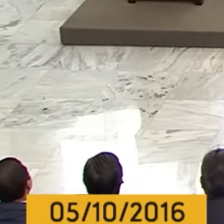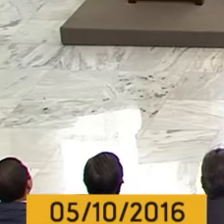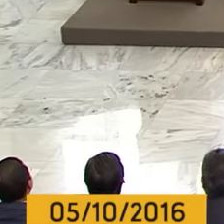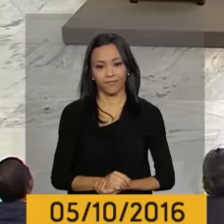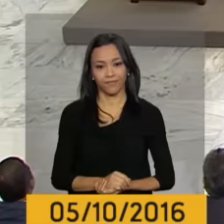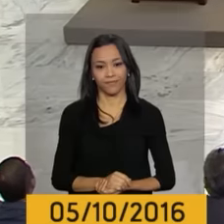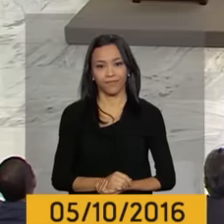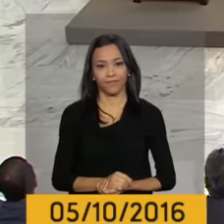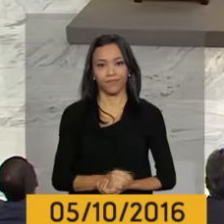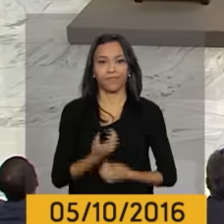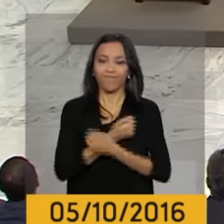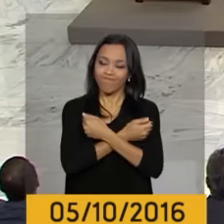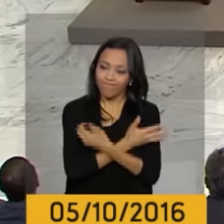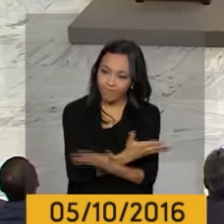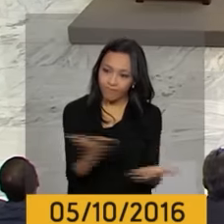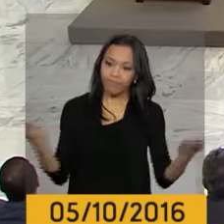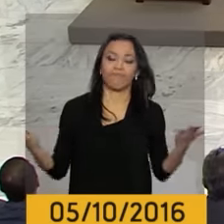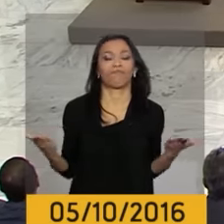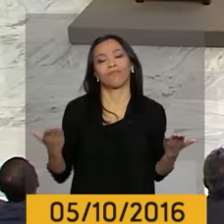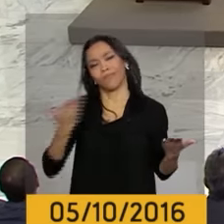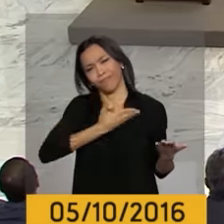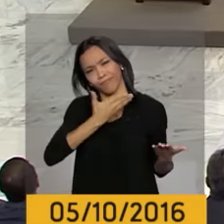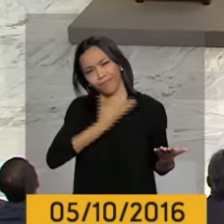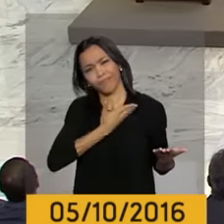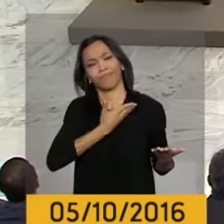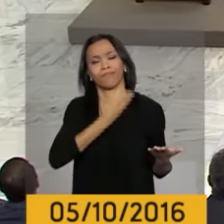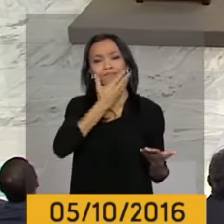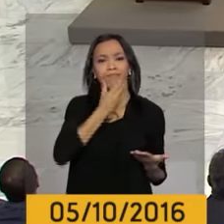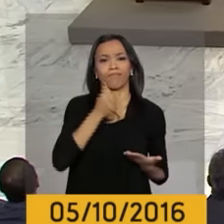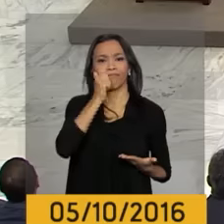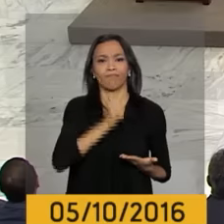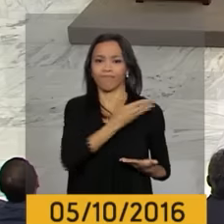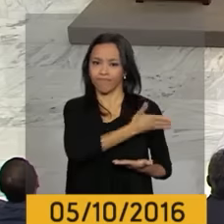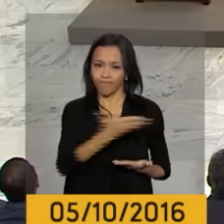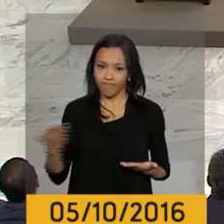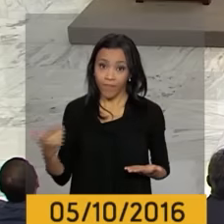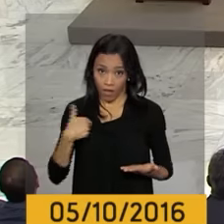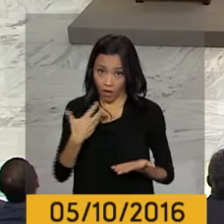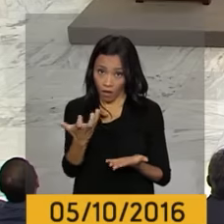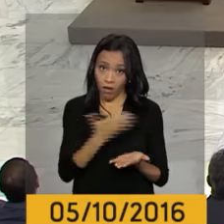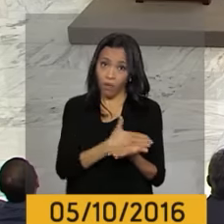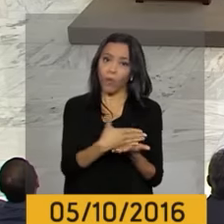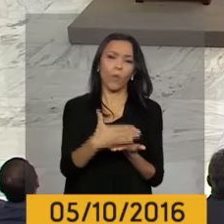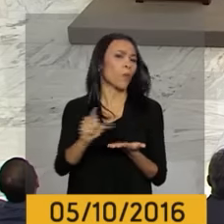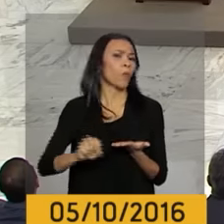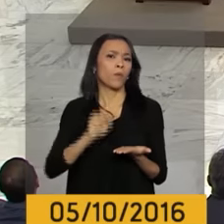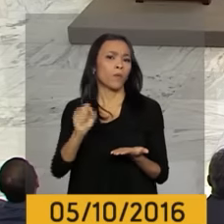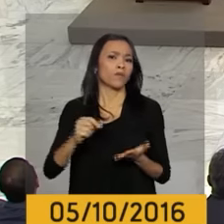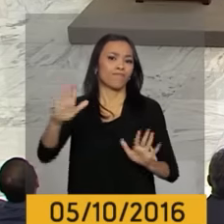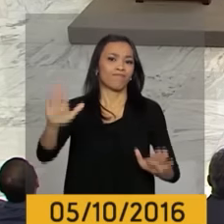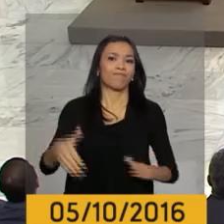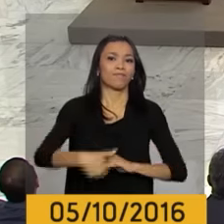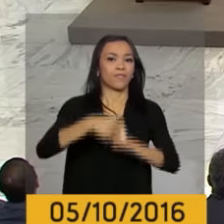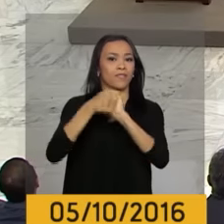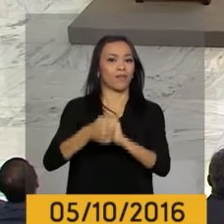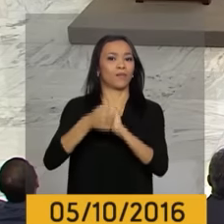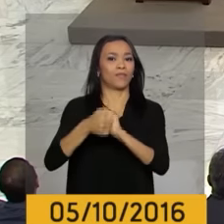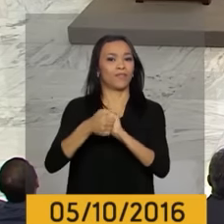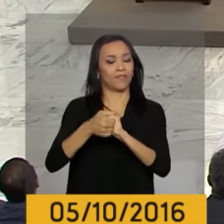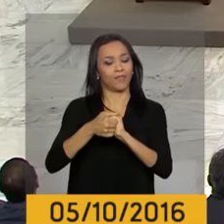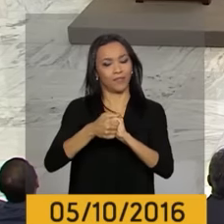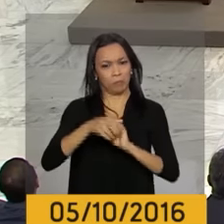Oh, meus amigos e amigas, eu quero começar realmente saudando